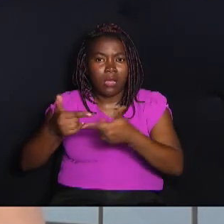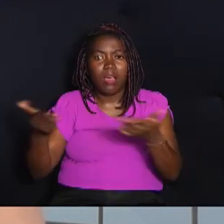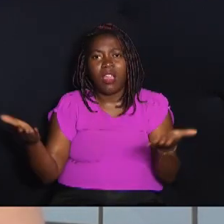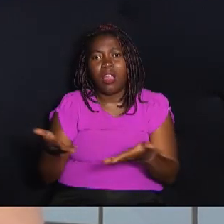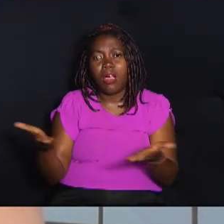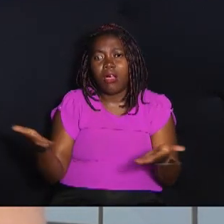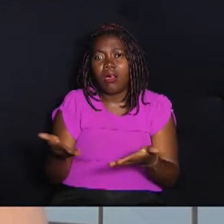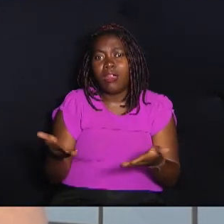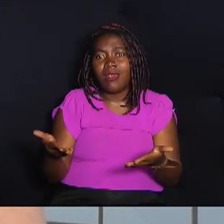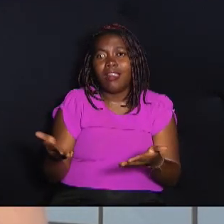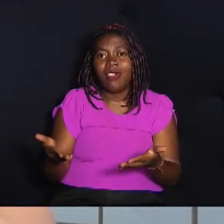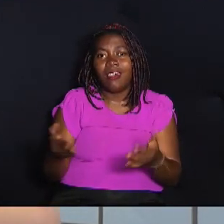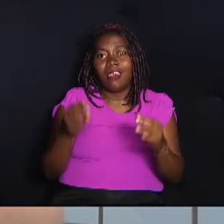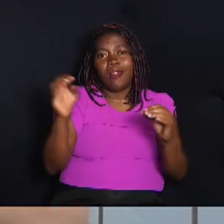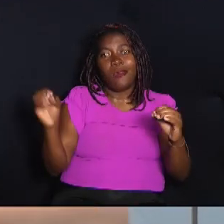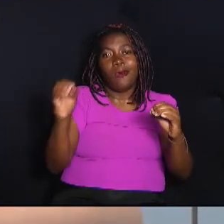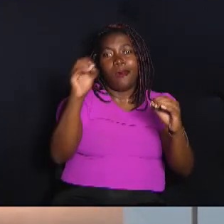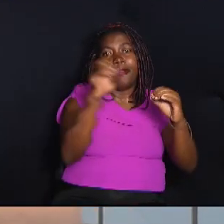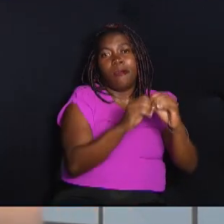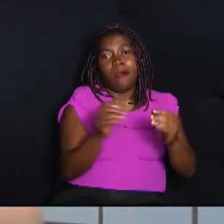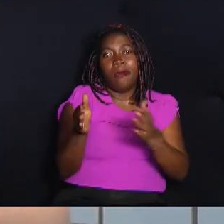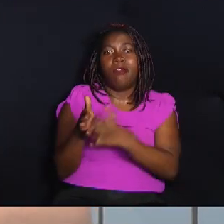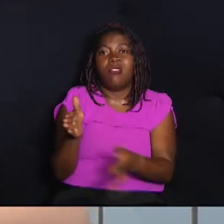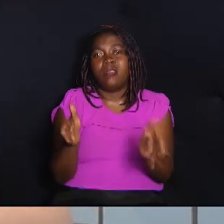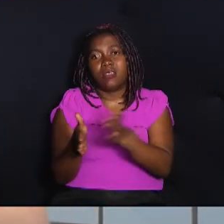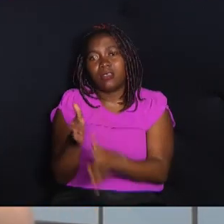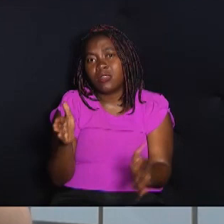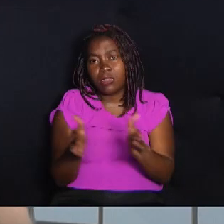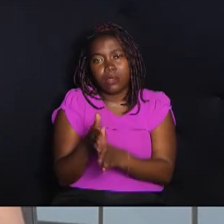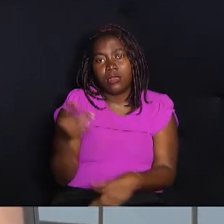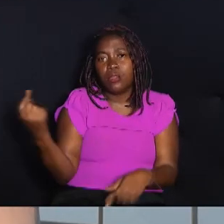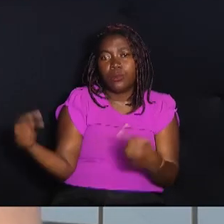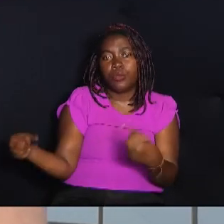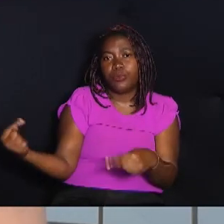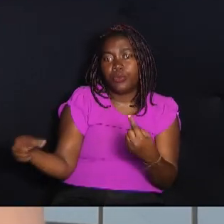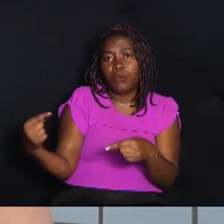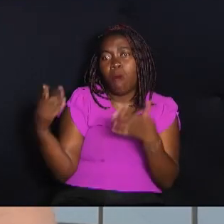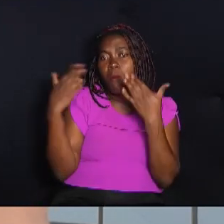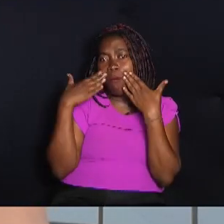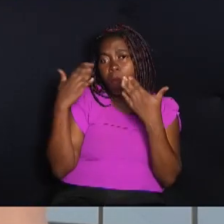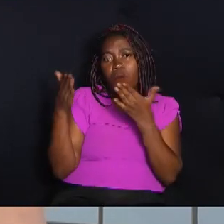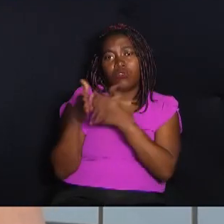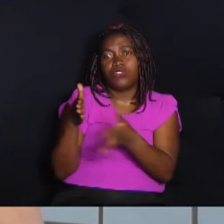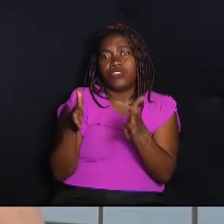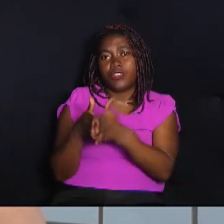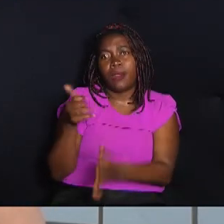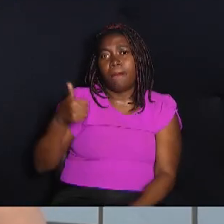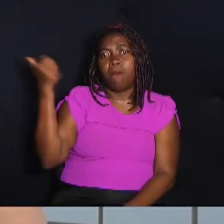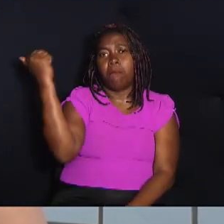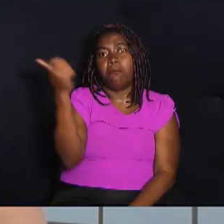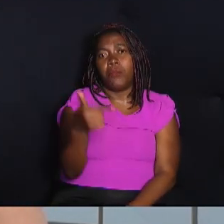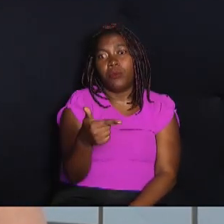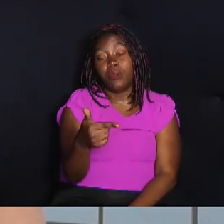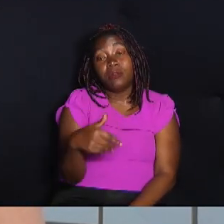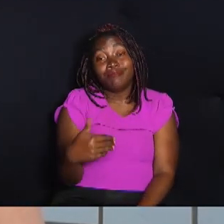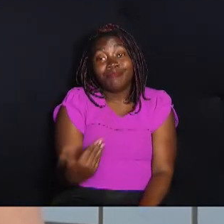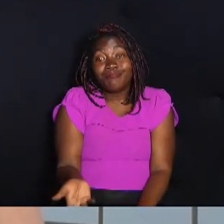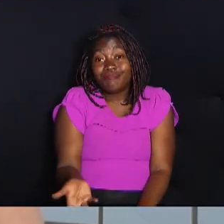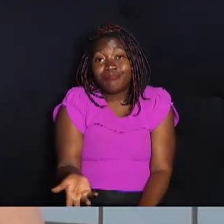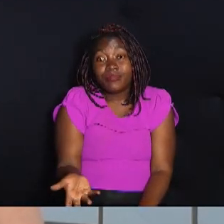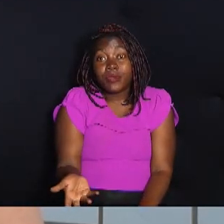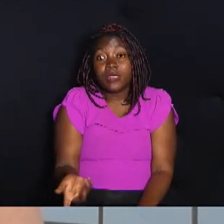de muita produtividade, você precisa, né, ser competitivo, mostrar que você está produzindo mais que o outro. Então, isso